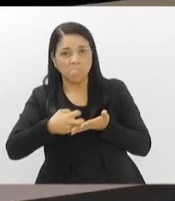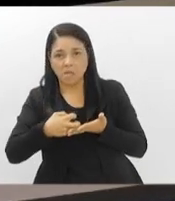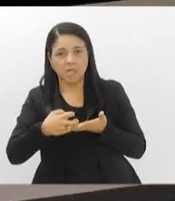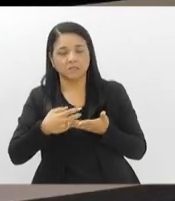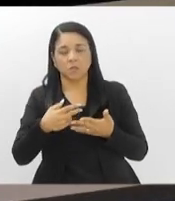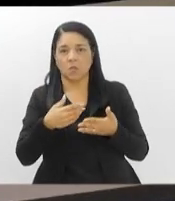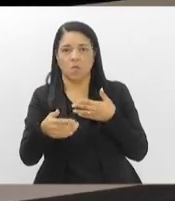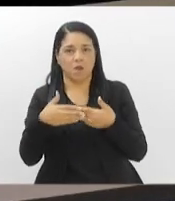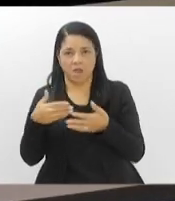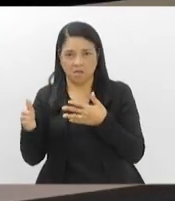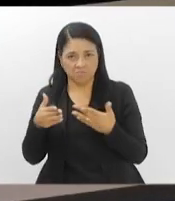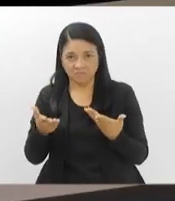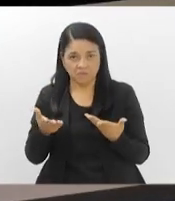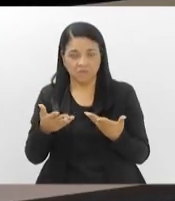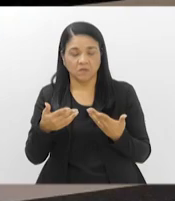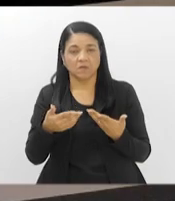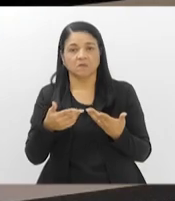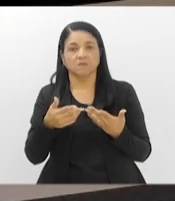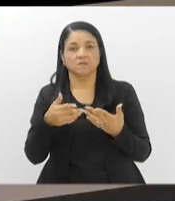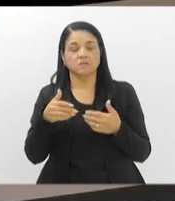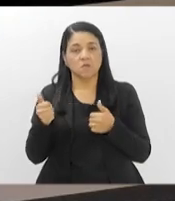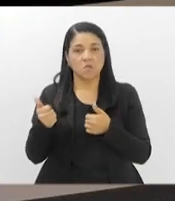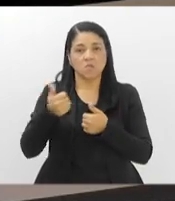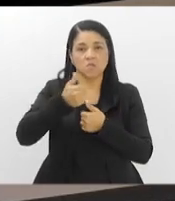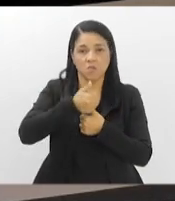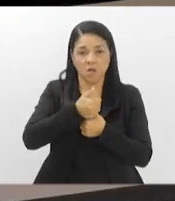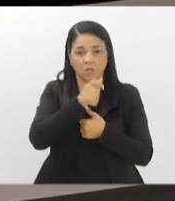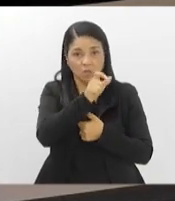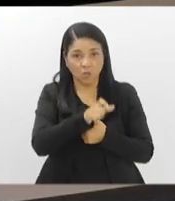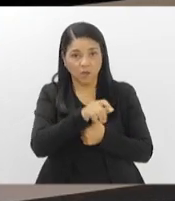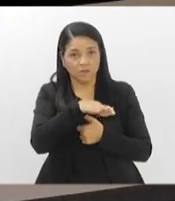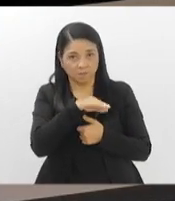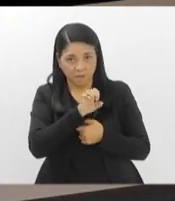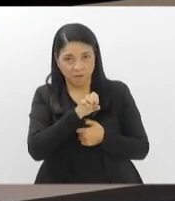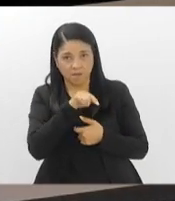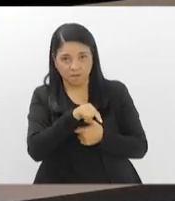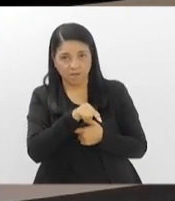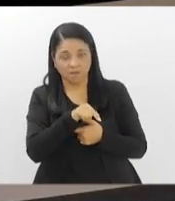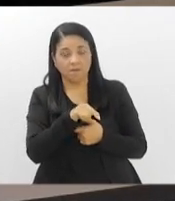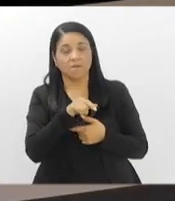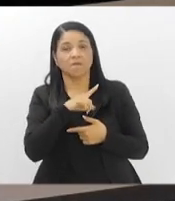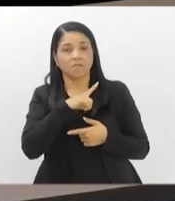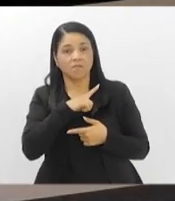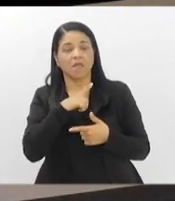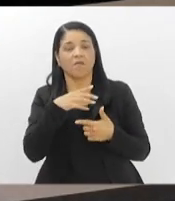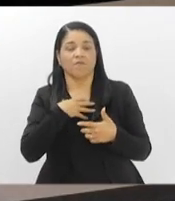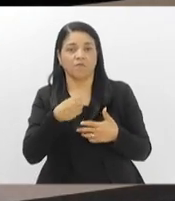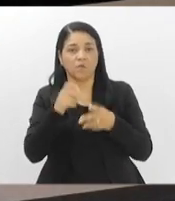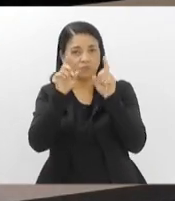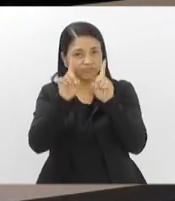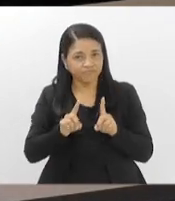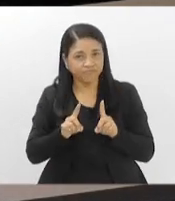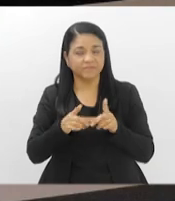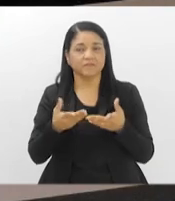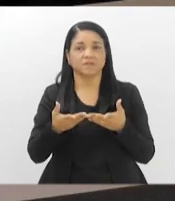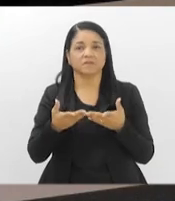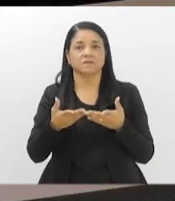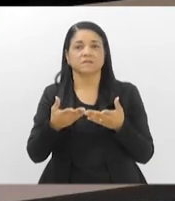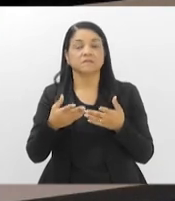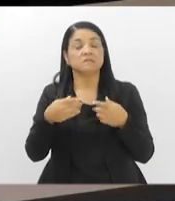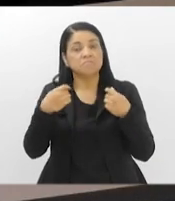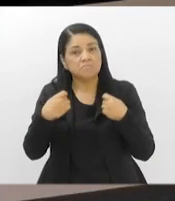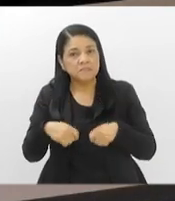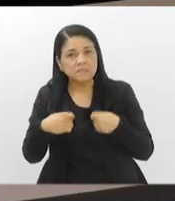justamente se colocar no lugar da da mãe com da da que tem esse problema com a criança com a criança